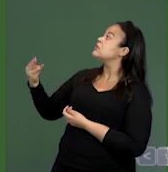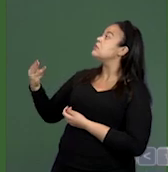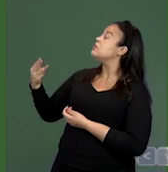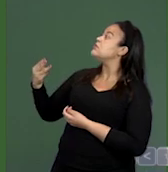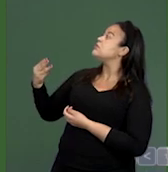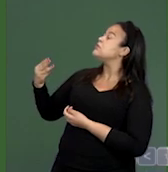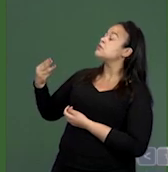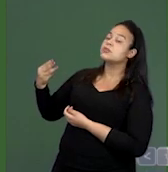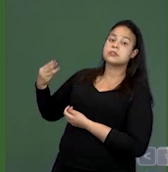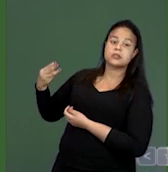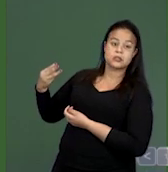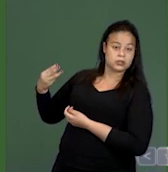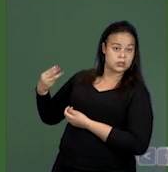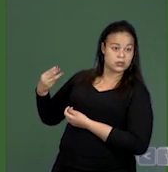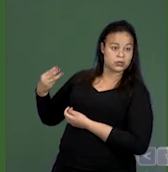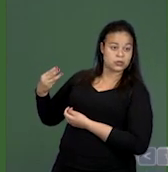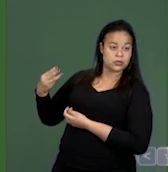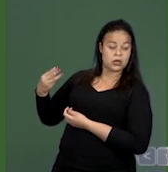13